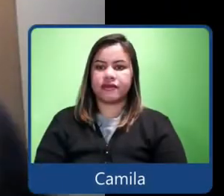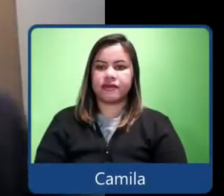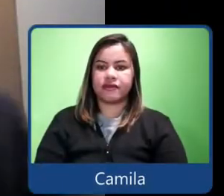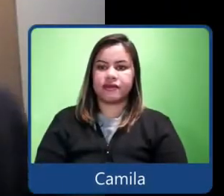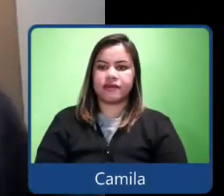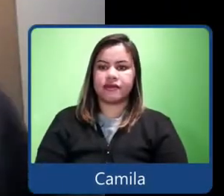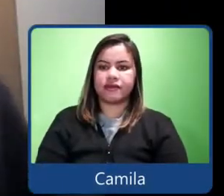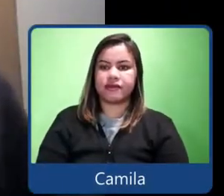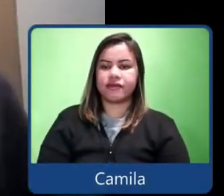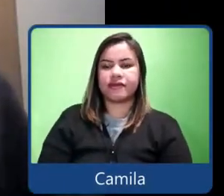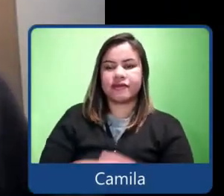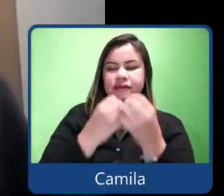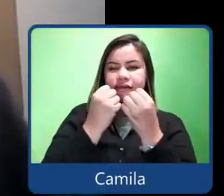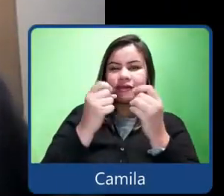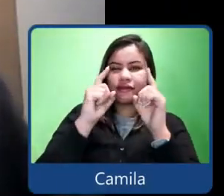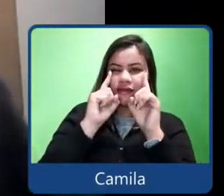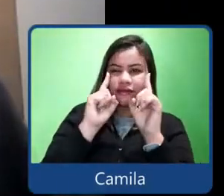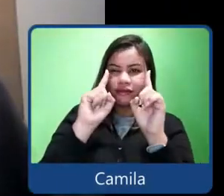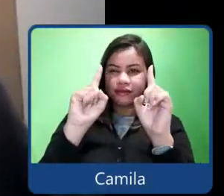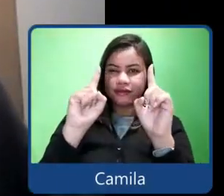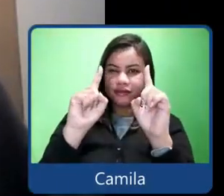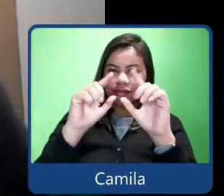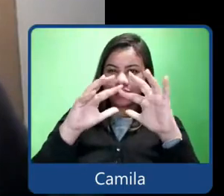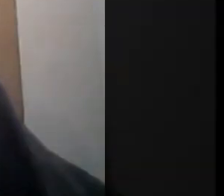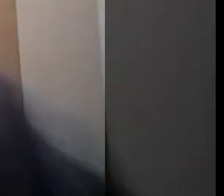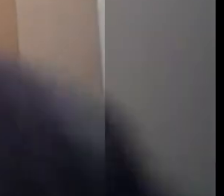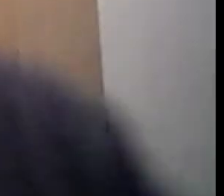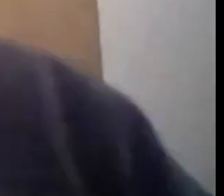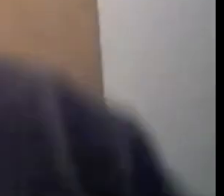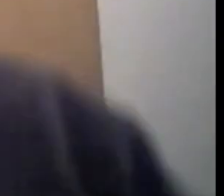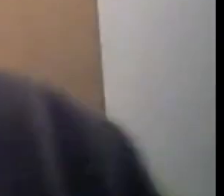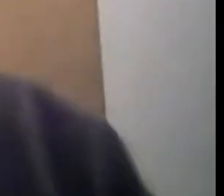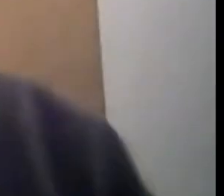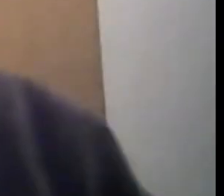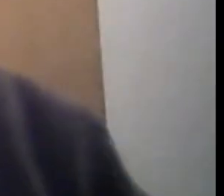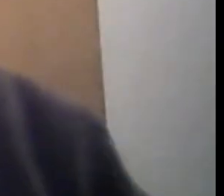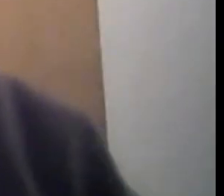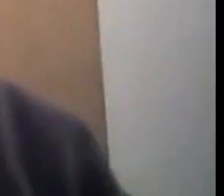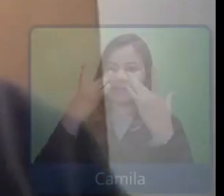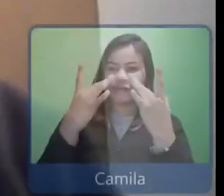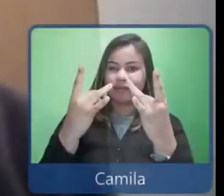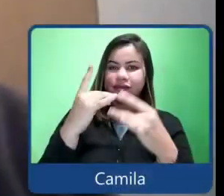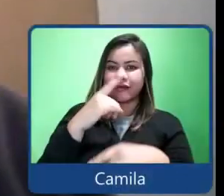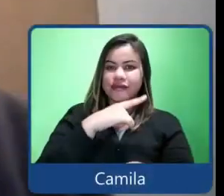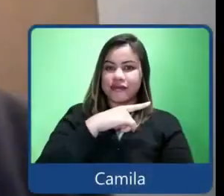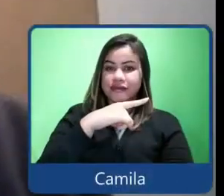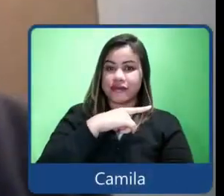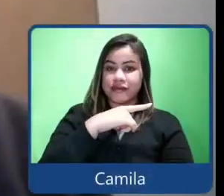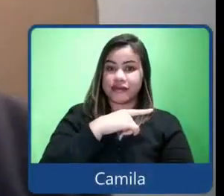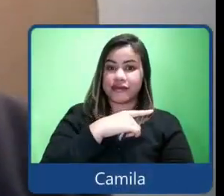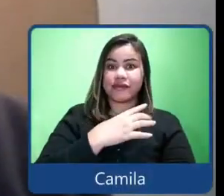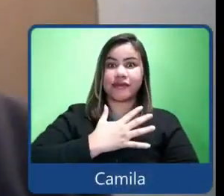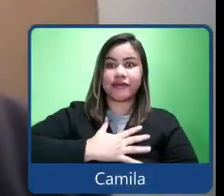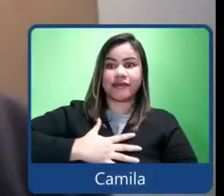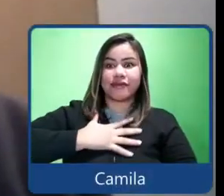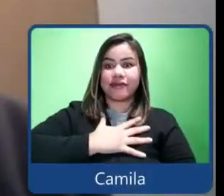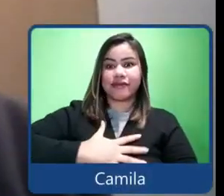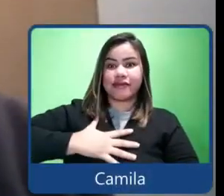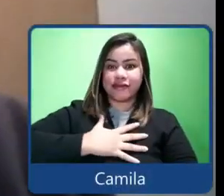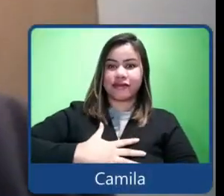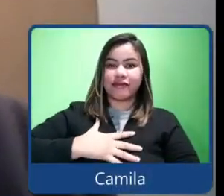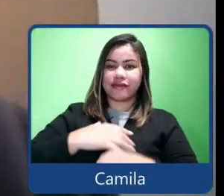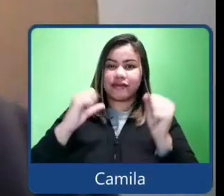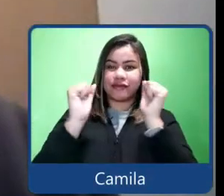Bom dia a todos e todas que nos ouvem. É uma honra estar aqui com vocês. Obrigado pelo